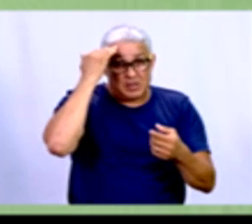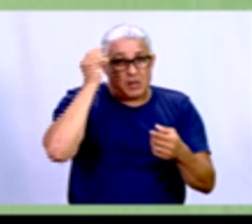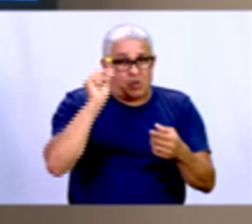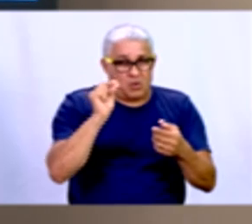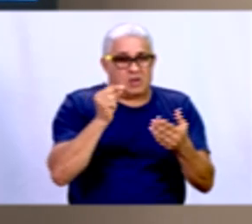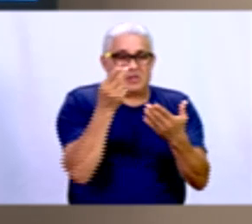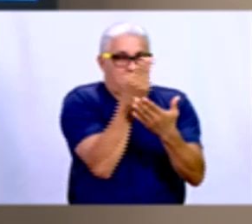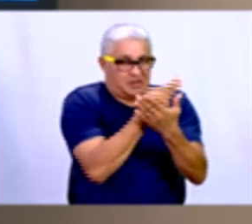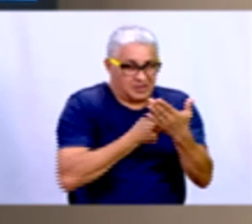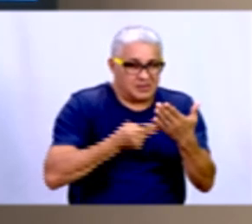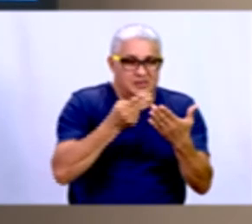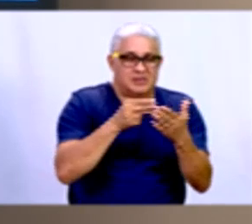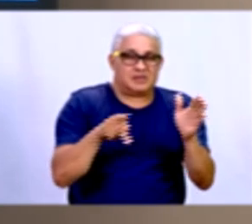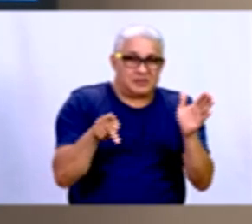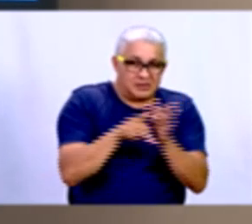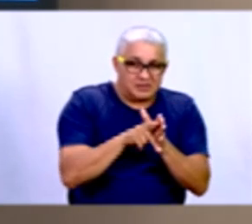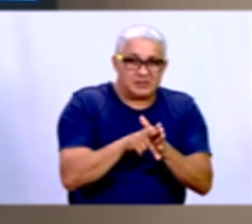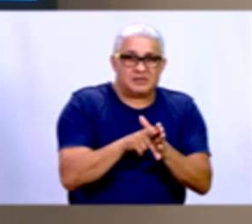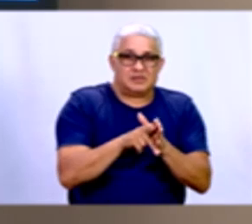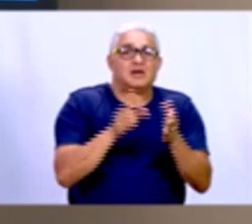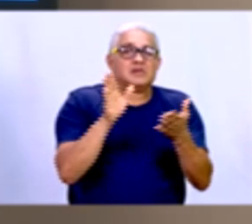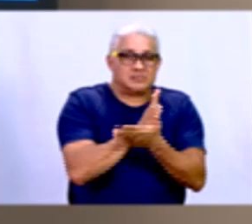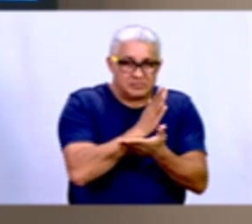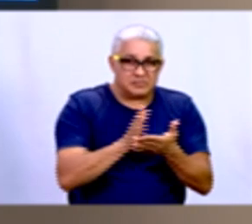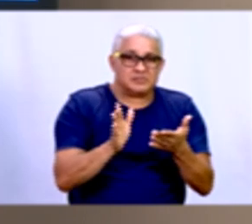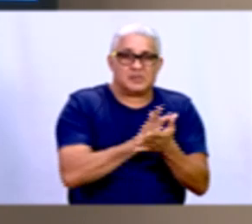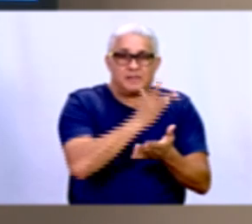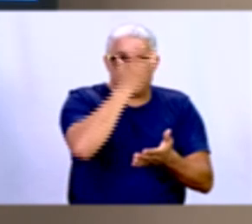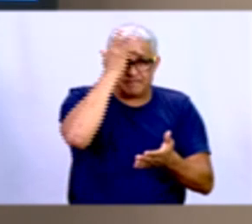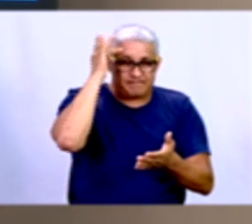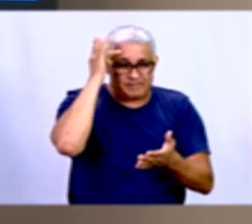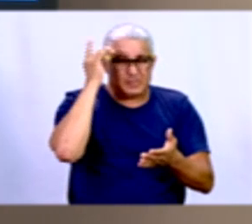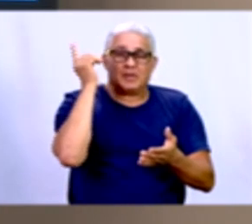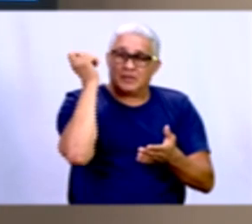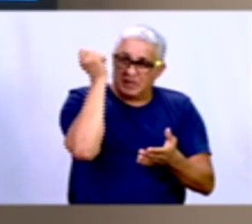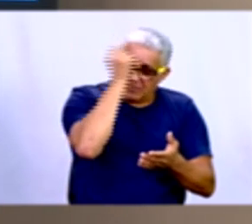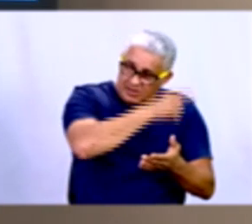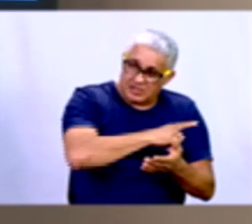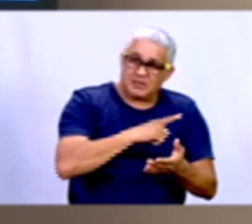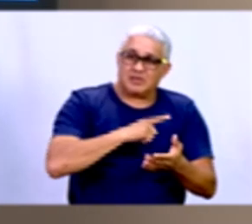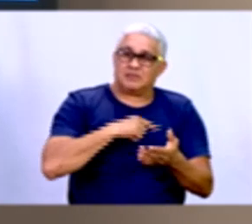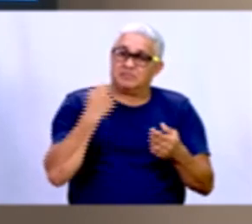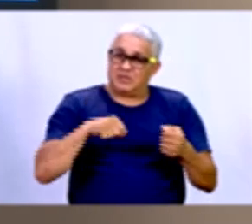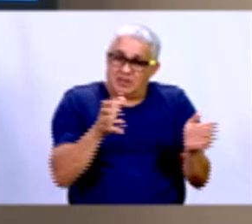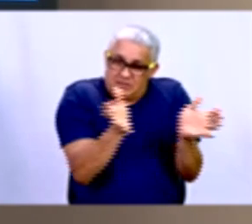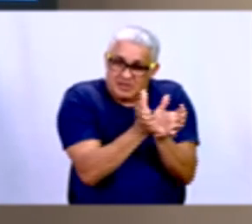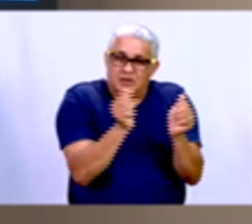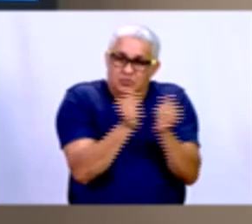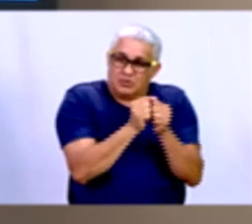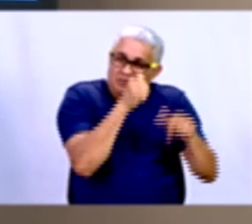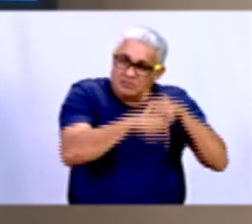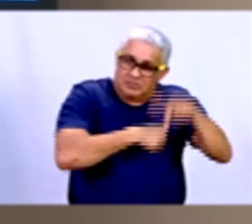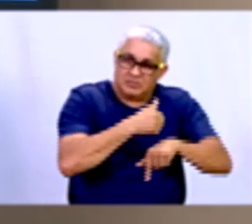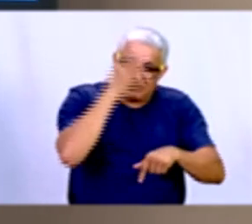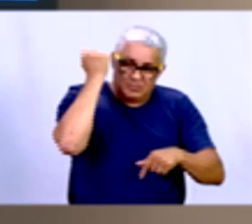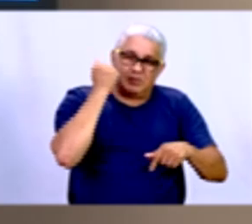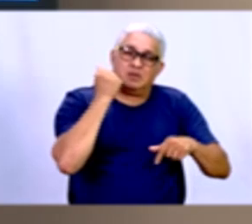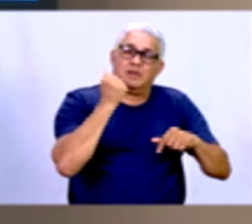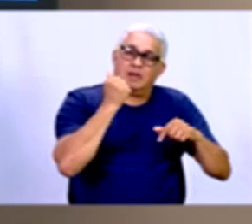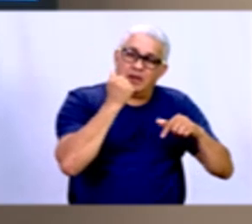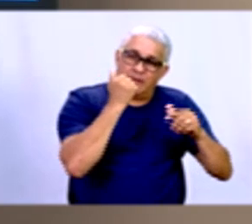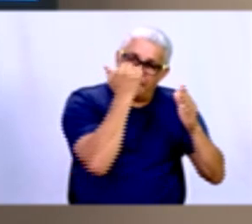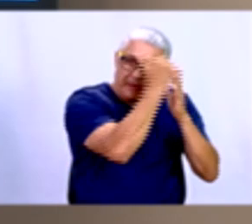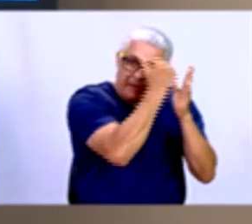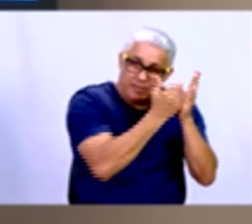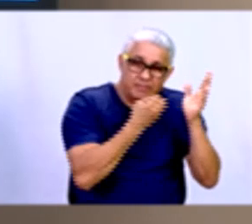sempre a pessoa ela é perfeita em todas as atividades, então às vezes a gente precisa ter uma equipe, uma pessoa que saiba programar bem, uma pessoa